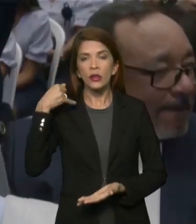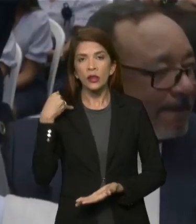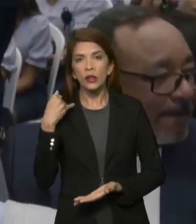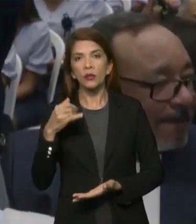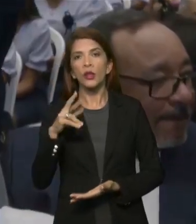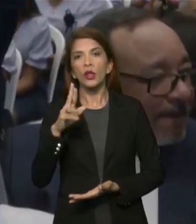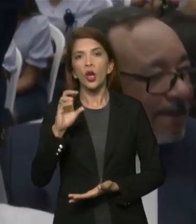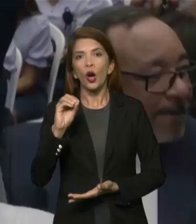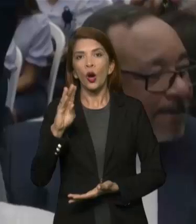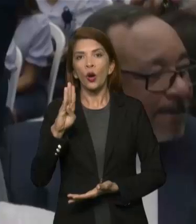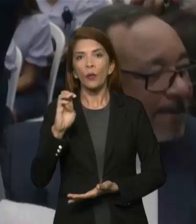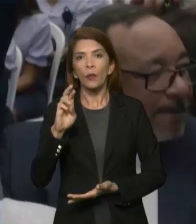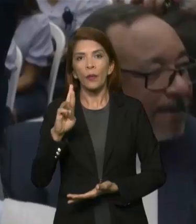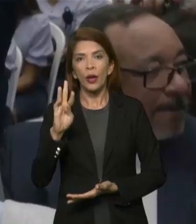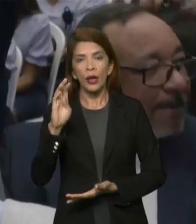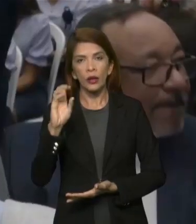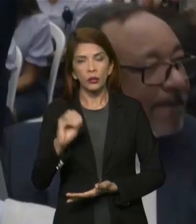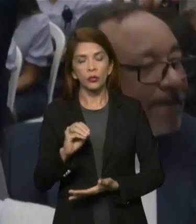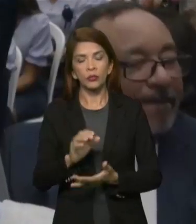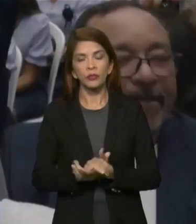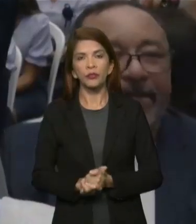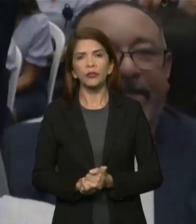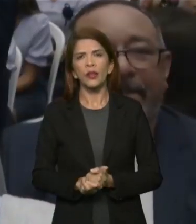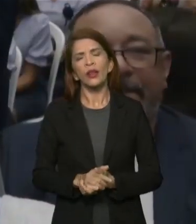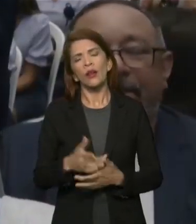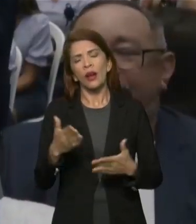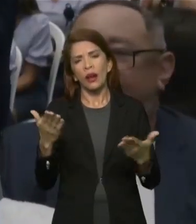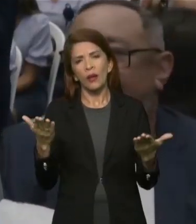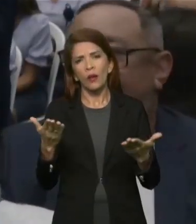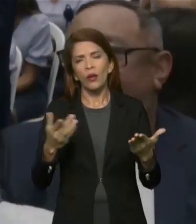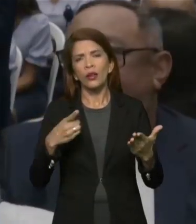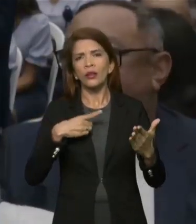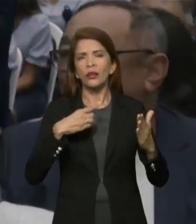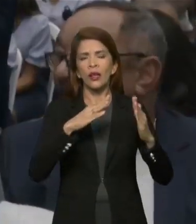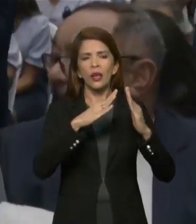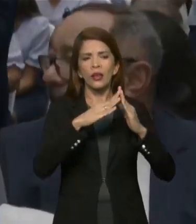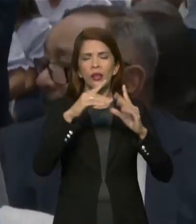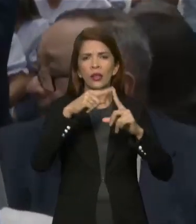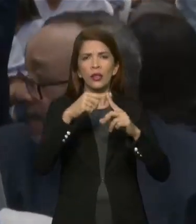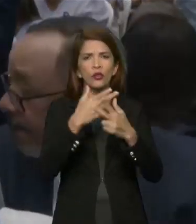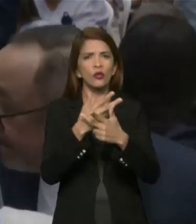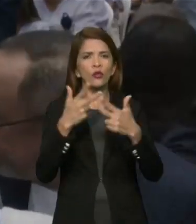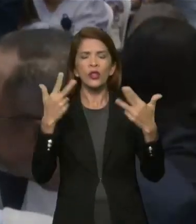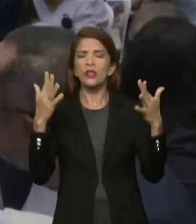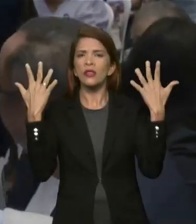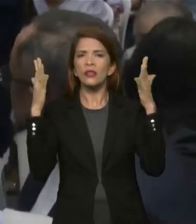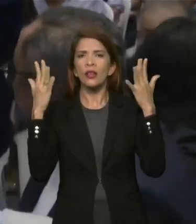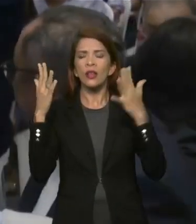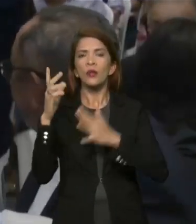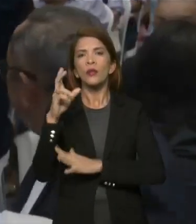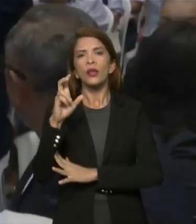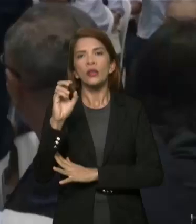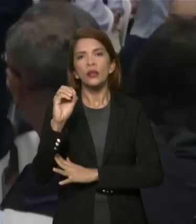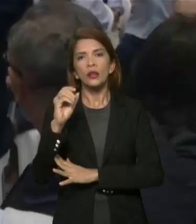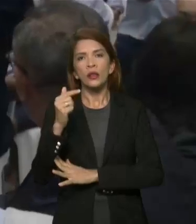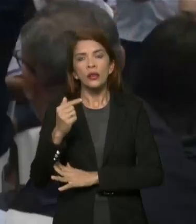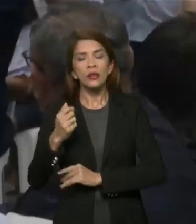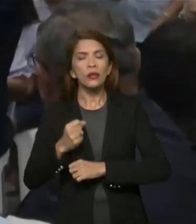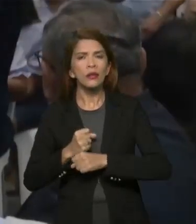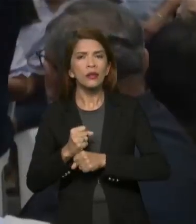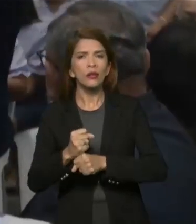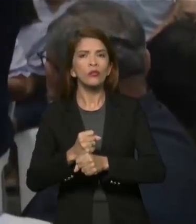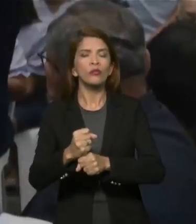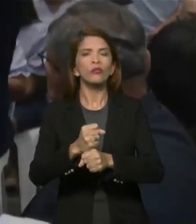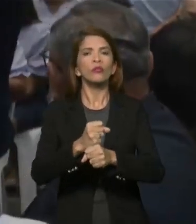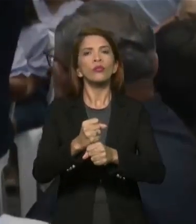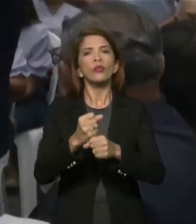aqui, juntamente com várias denominações, comemorando os 507 anos da Reforma Protestante. E vamos